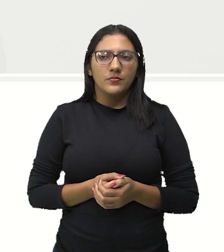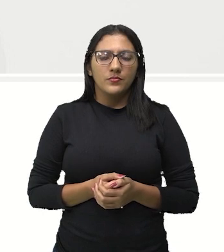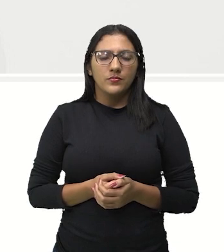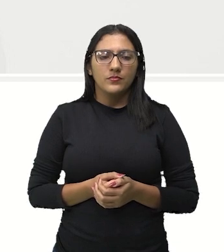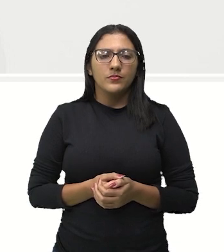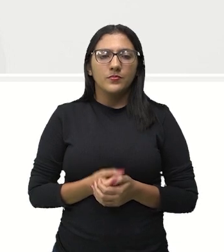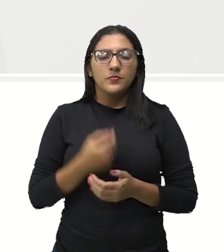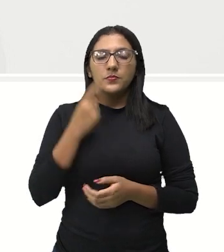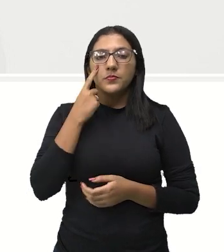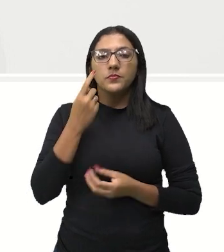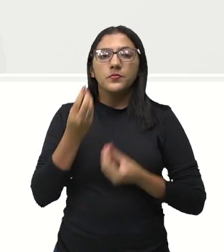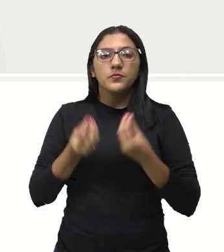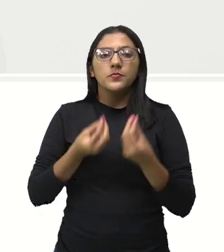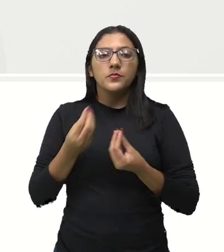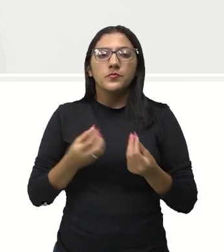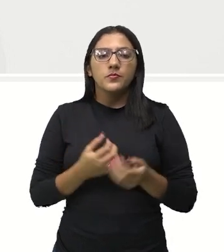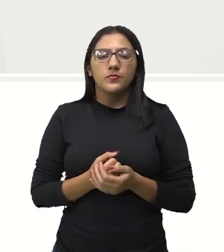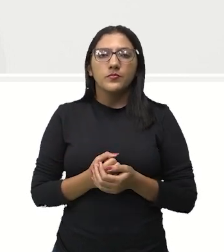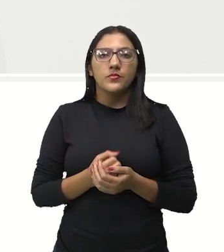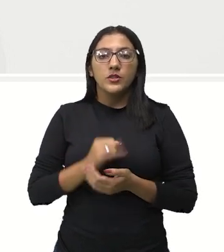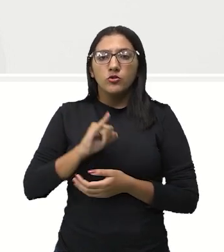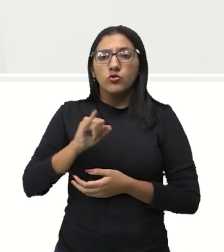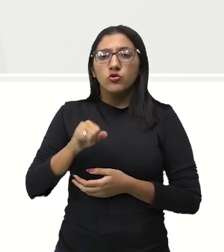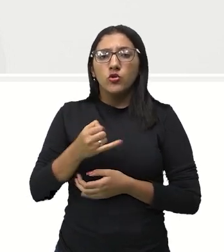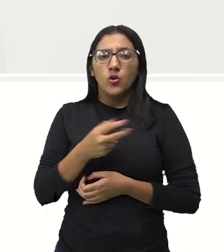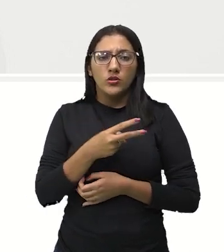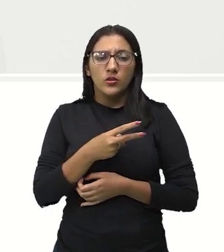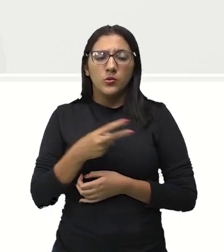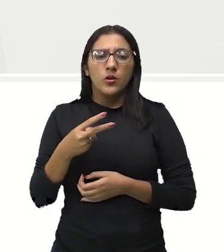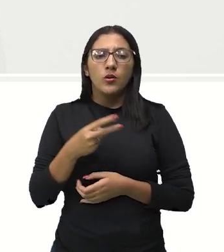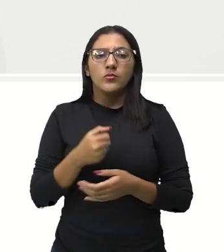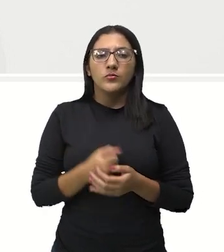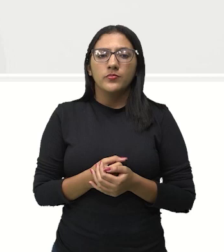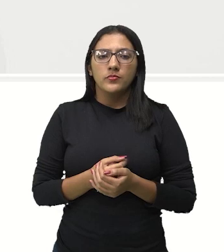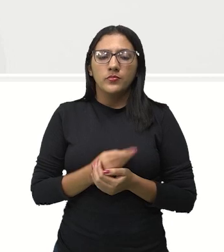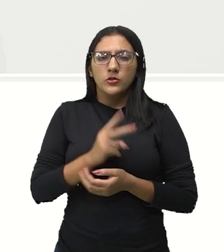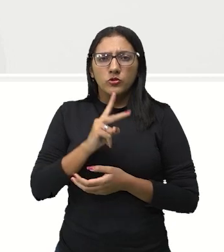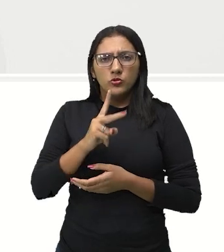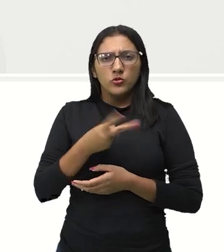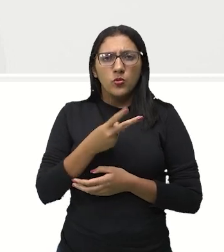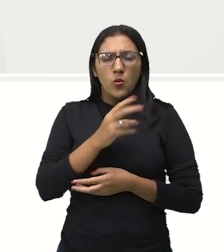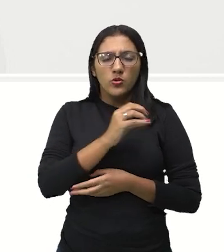Vejamos, juro é igual, capital é 2.000.